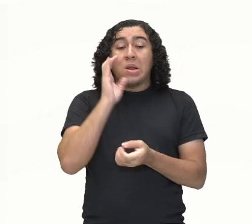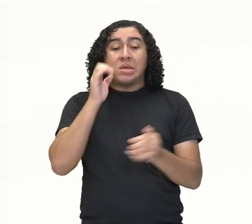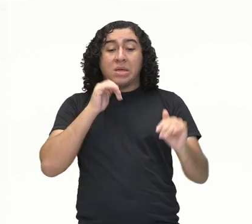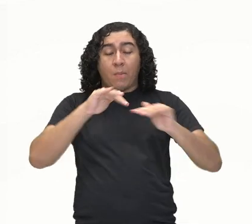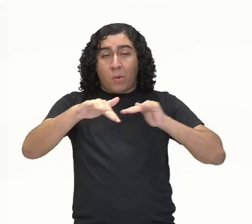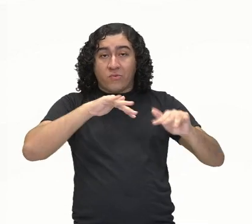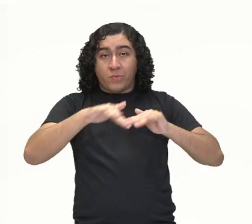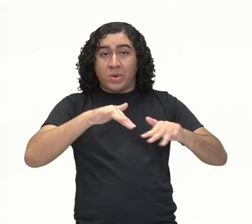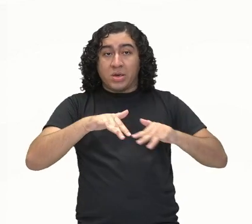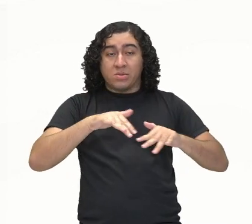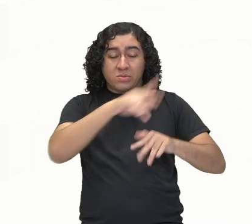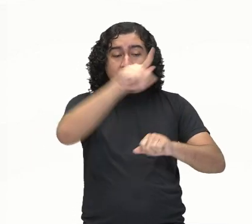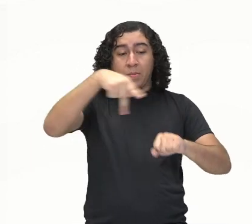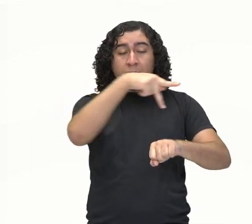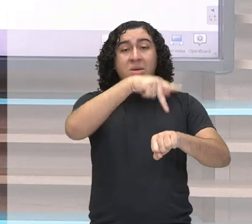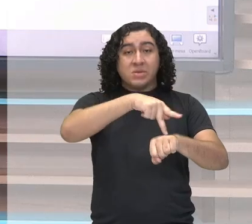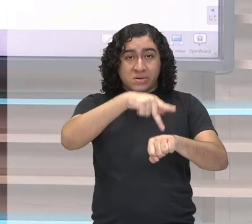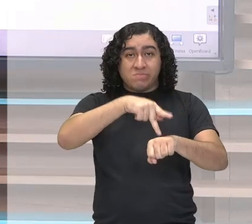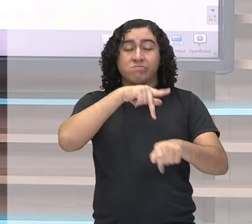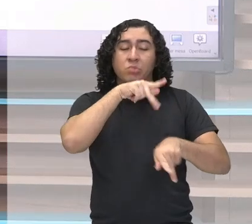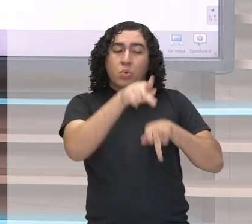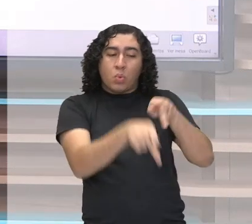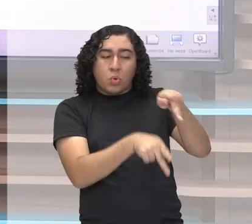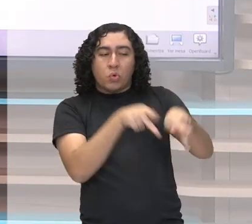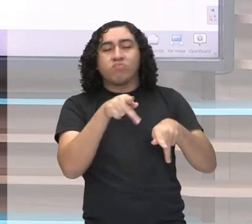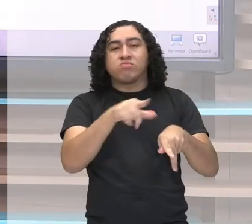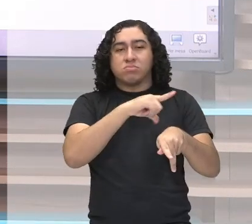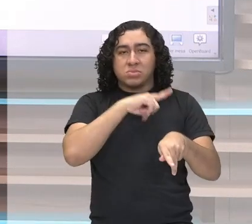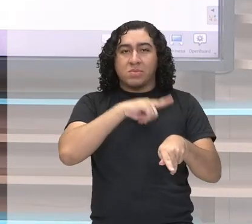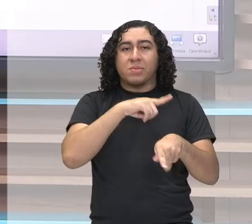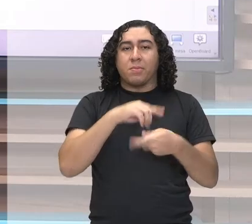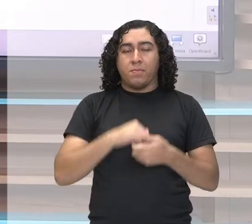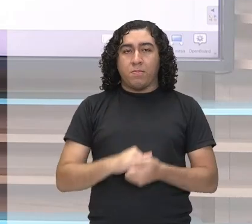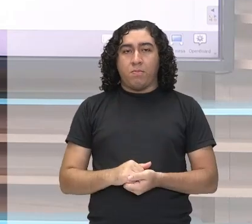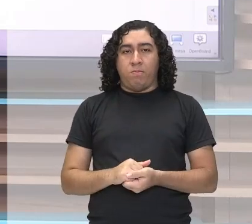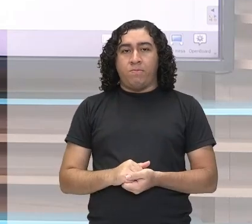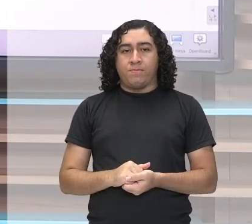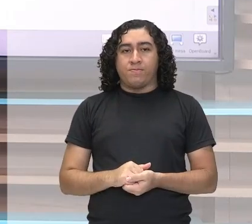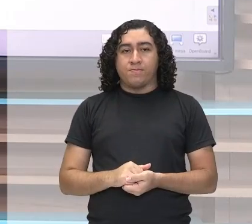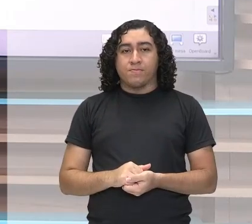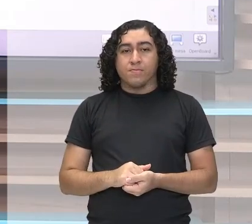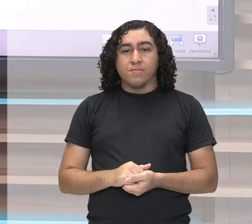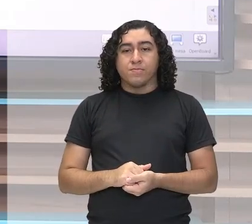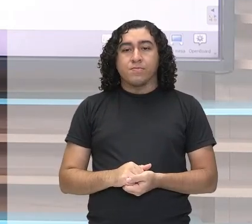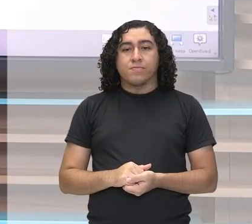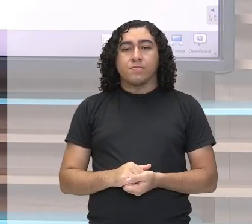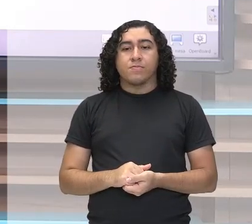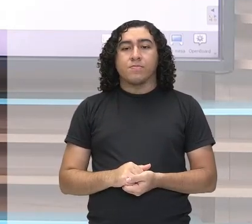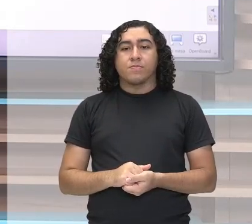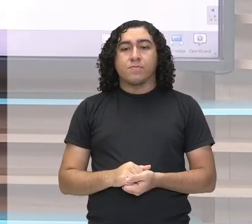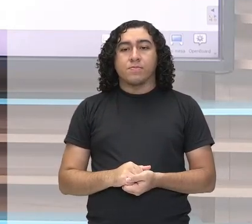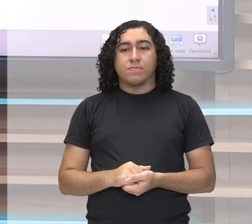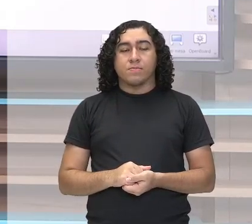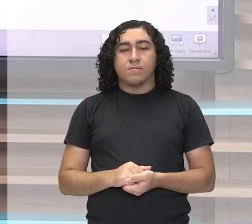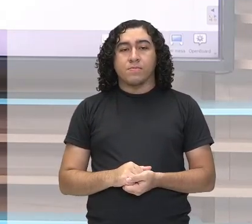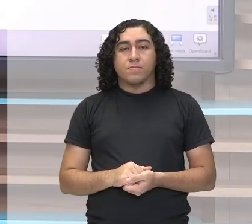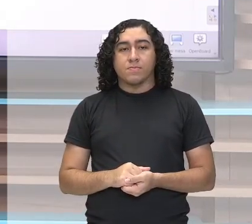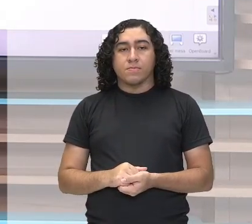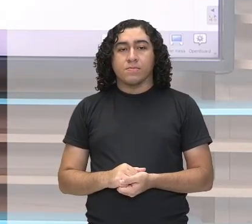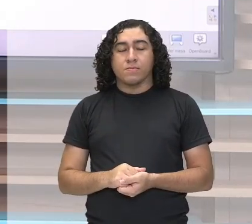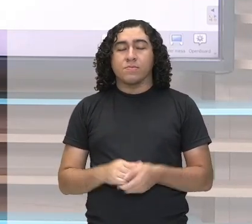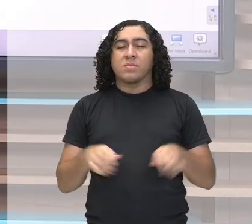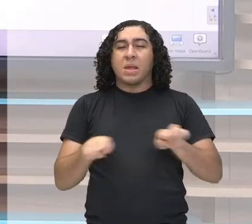né? Esses movimentos populacionais ou esses fluxos migratórios. Temos também fluxos migratórios, nós vimos